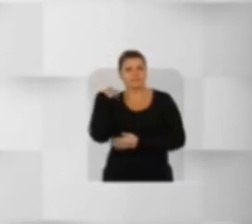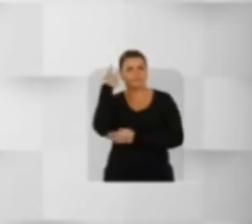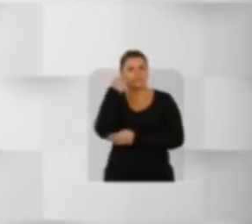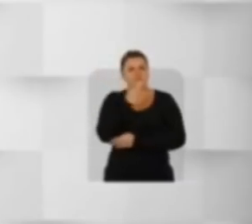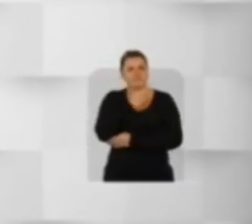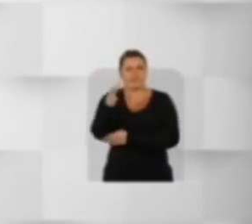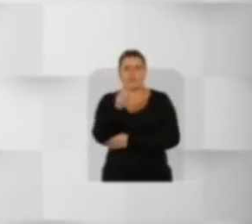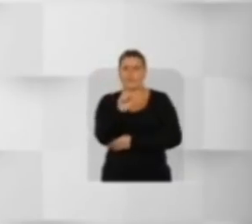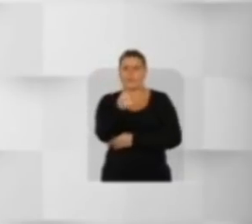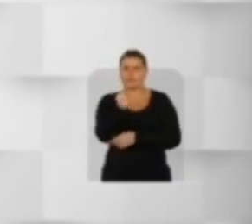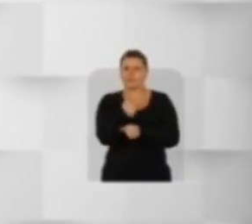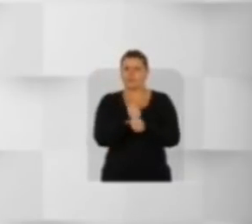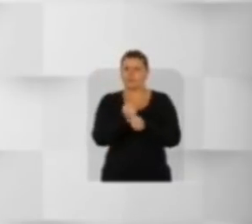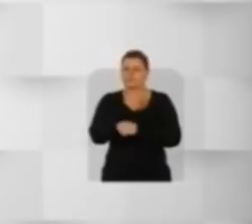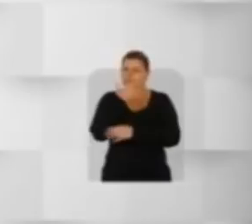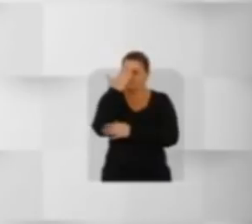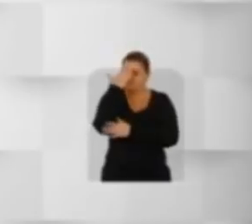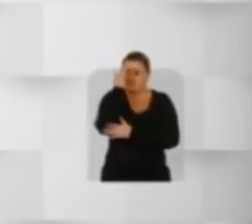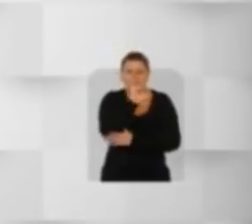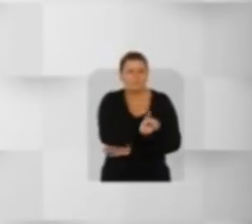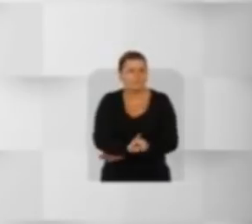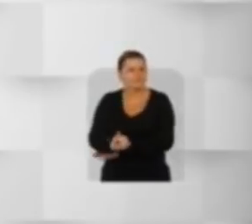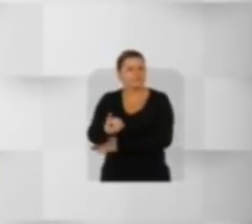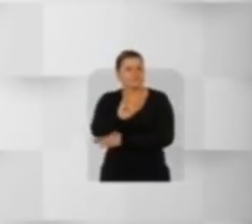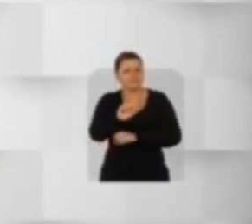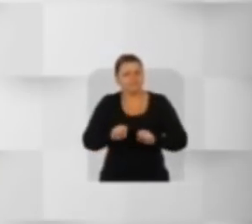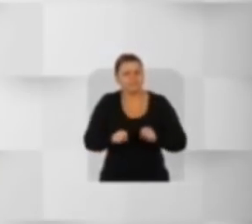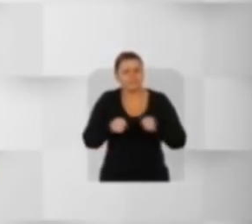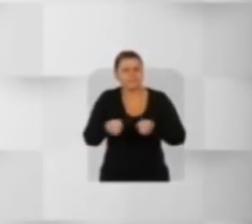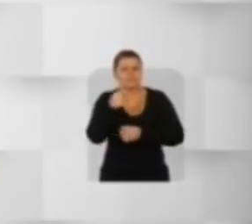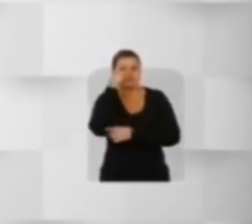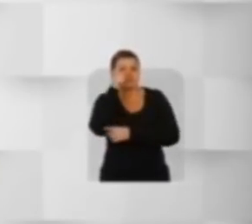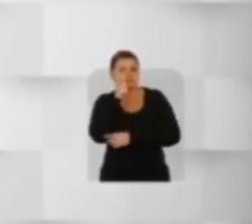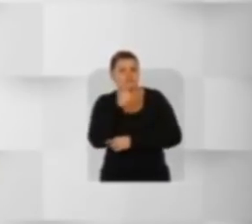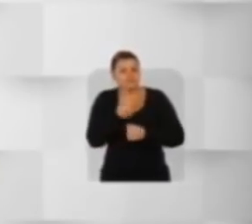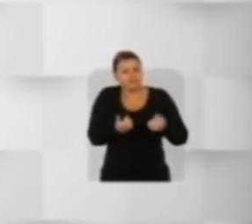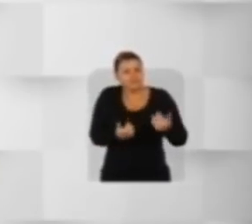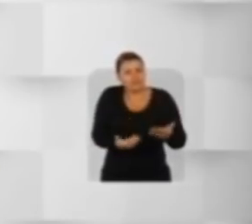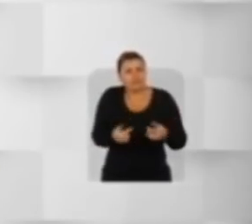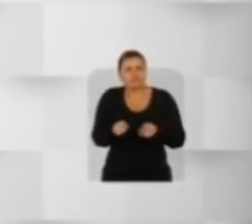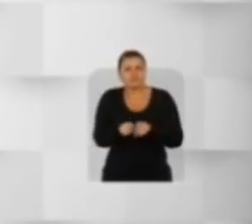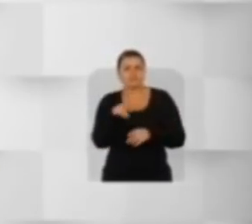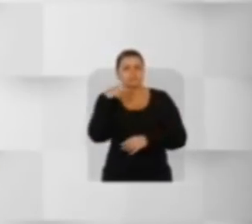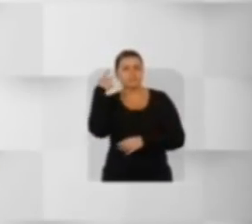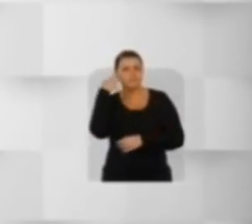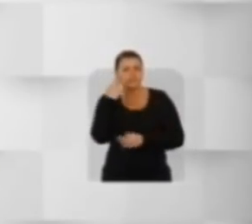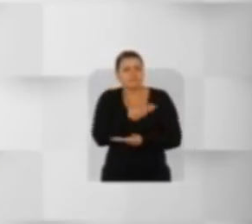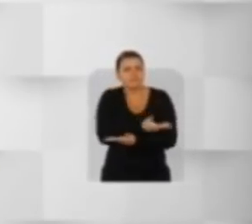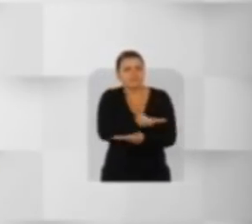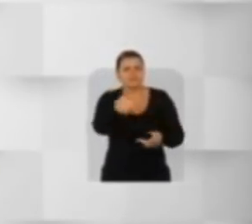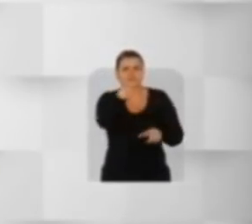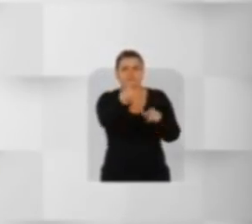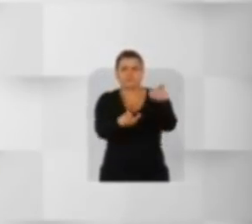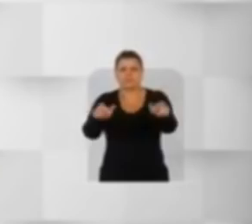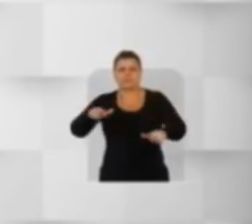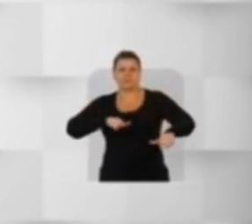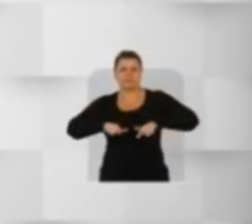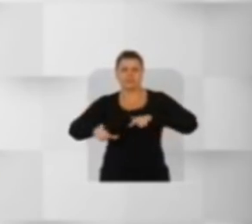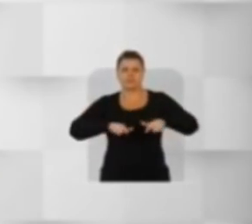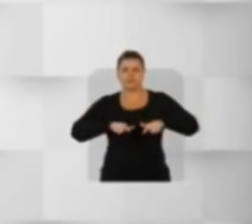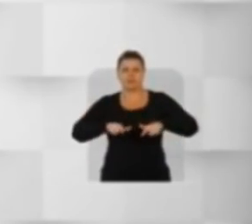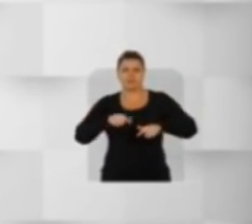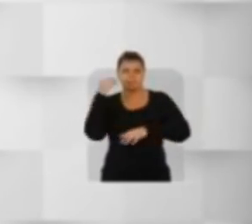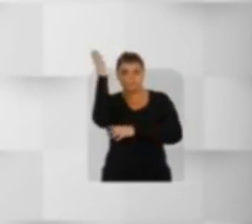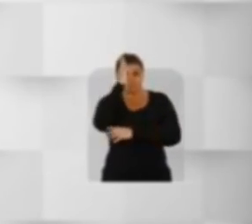Fui deputada federal por 8 anos e sei o quanto isso é importante na defesa das mulheres, da juventude, de políticas para as trabalhadoras e